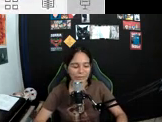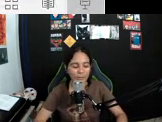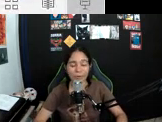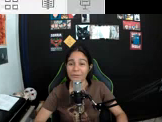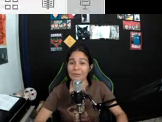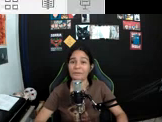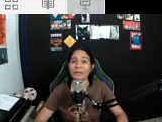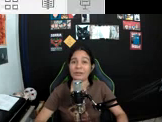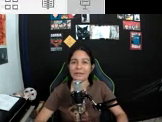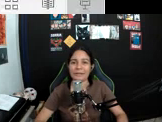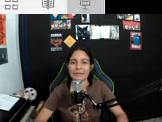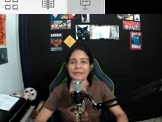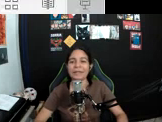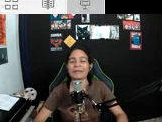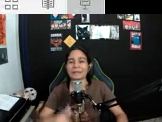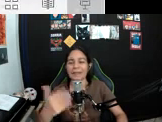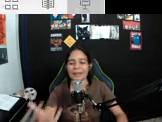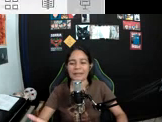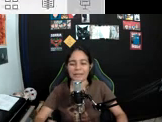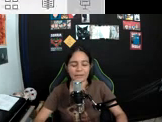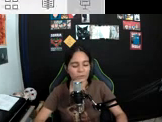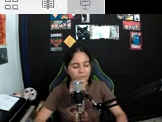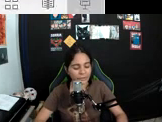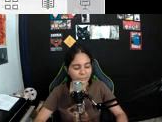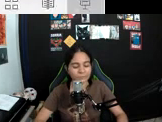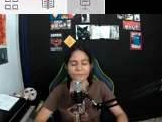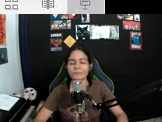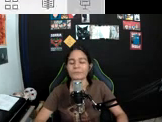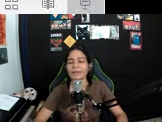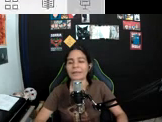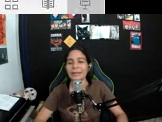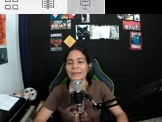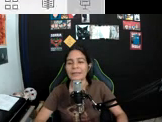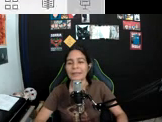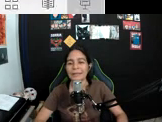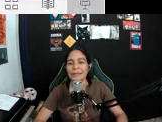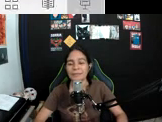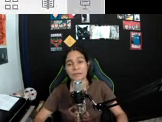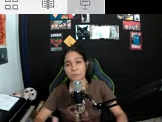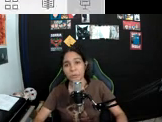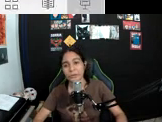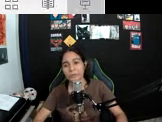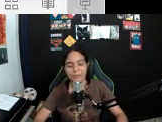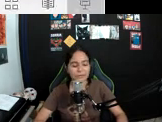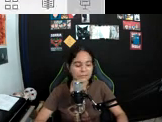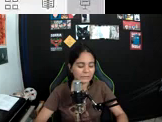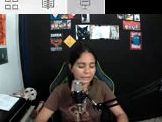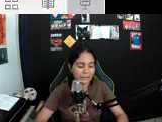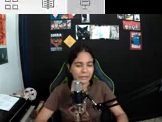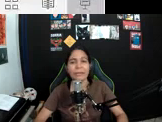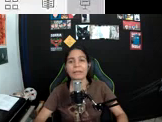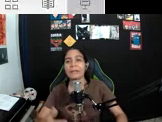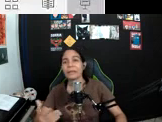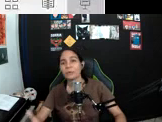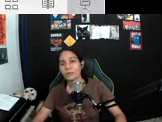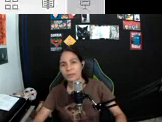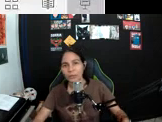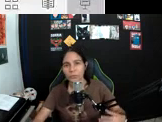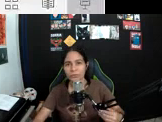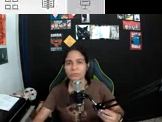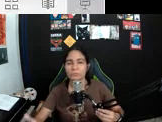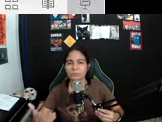Então, eu trouxe aqui só para vocês refletirem. Tá lá na resolução, tá? Vocês podem usar se quiserem.